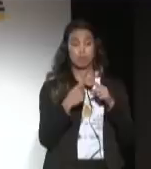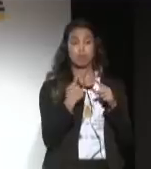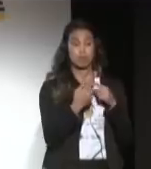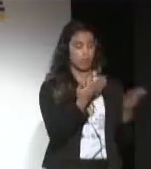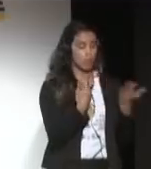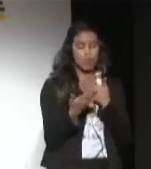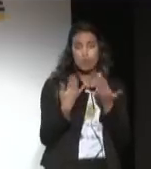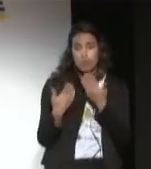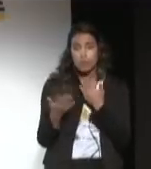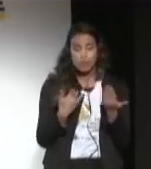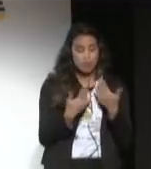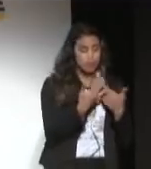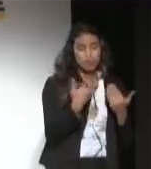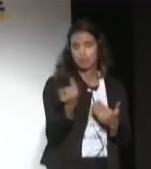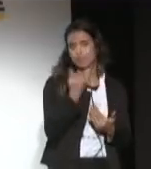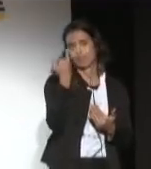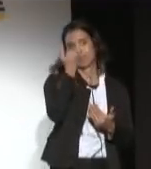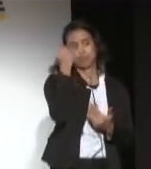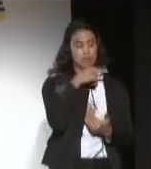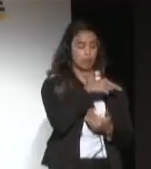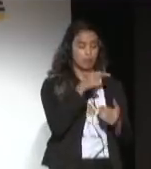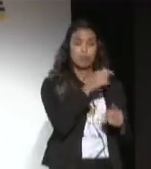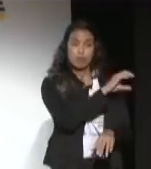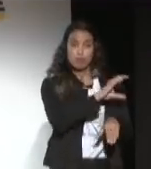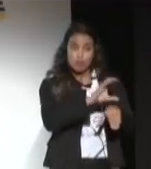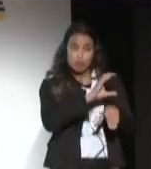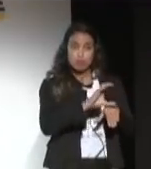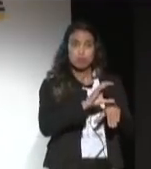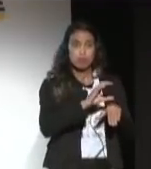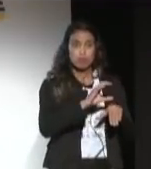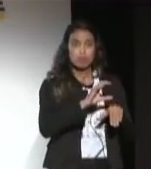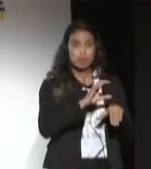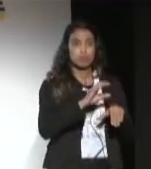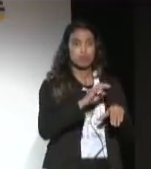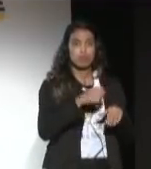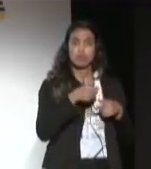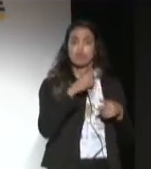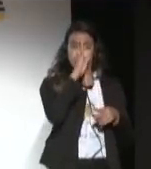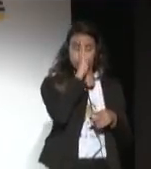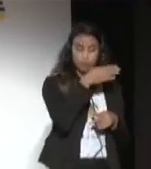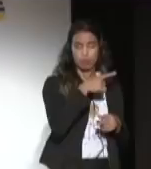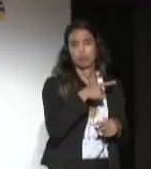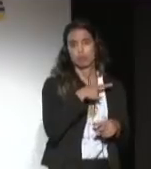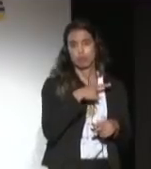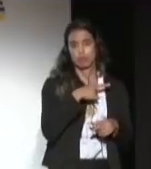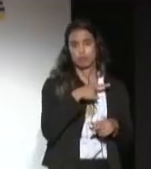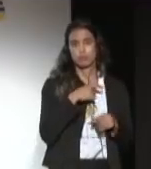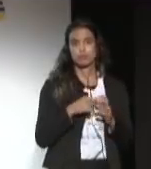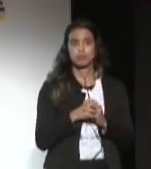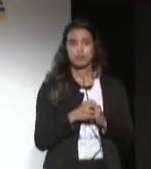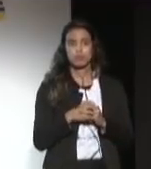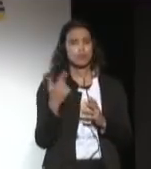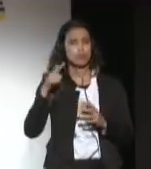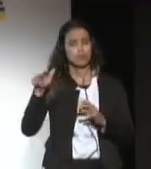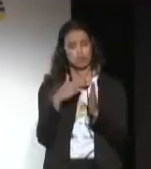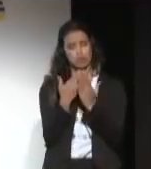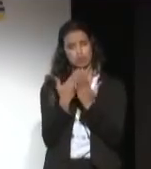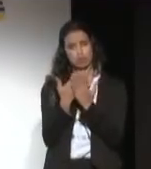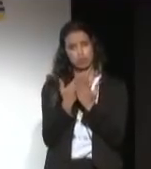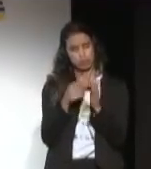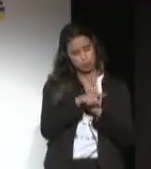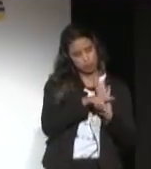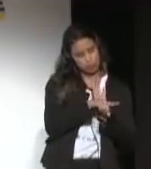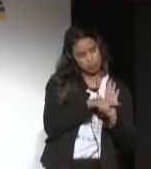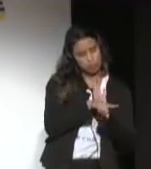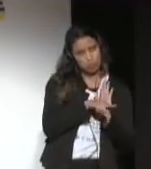conversa no aprendizado é muito reforçada. Isso acabou de ser reiterado por um outro estudo sobre a ciência de aprendizado e desenvolvimento, que